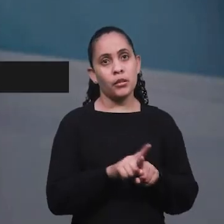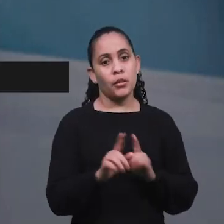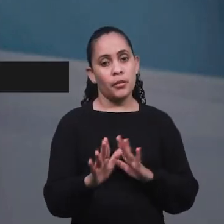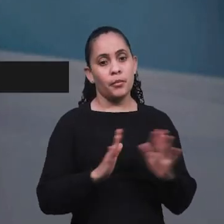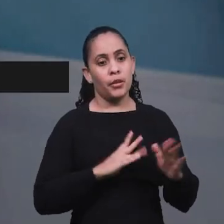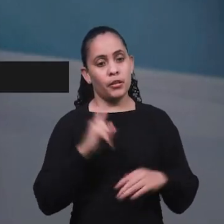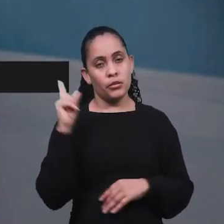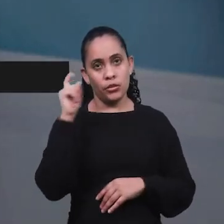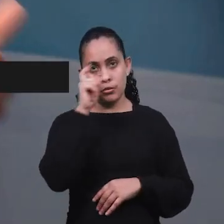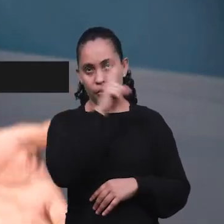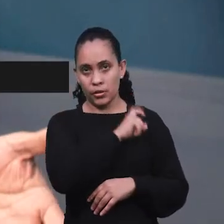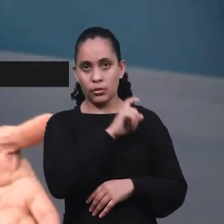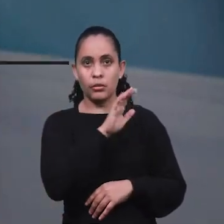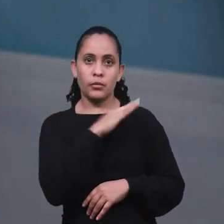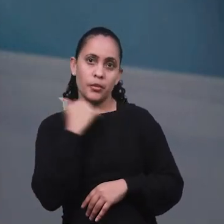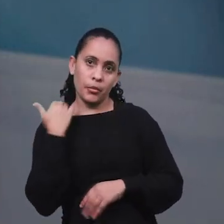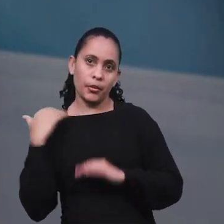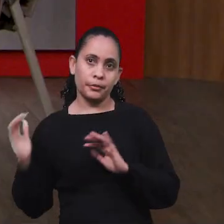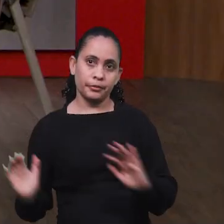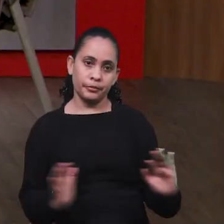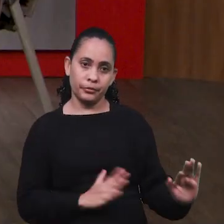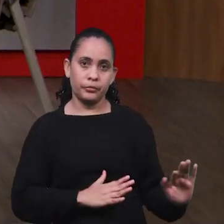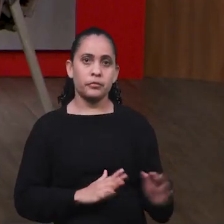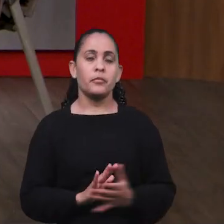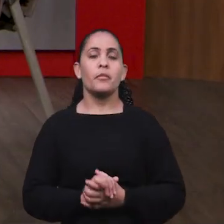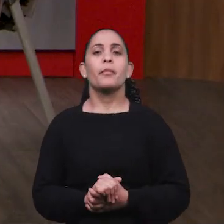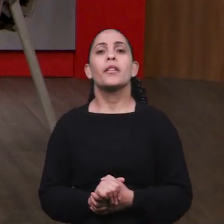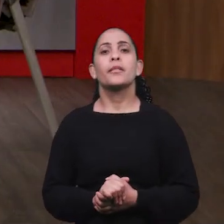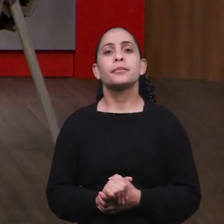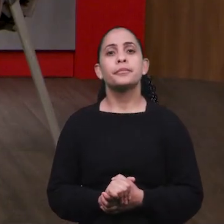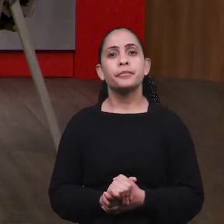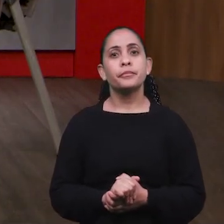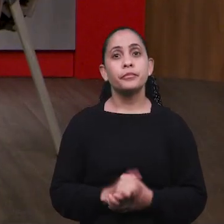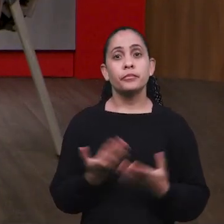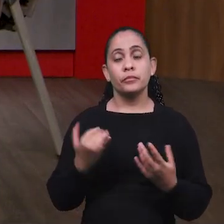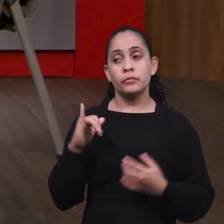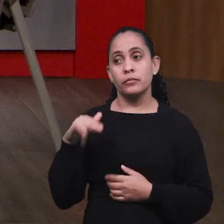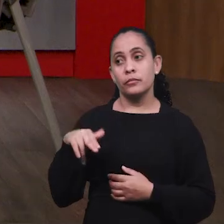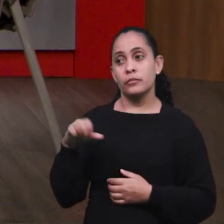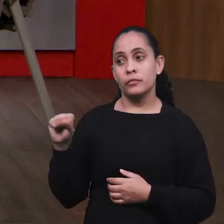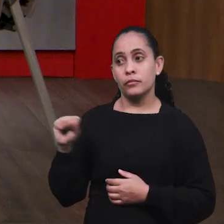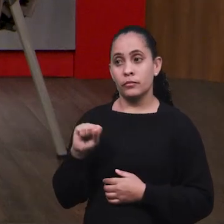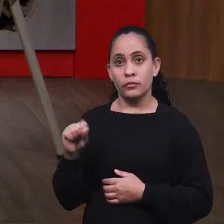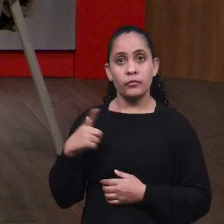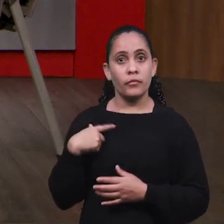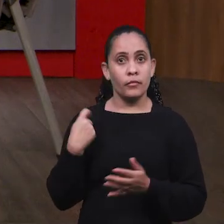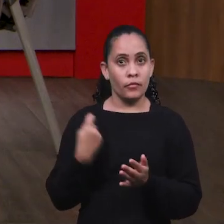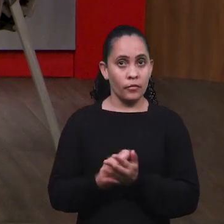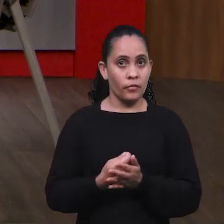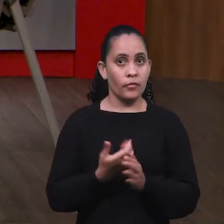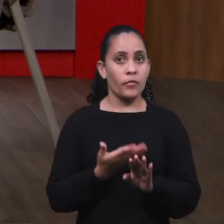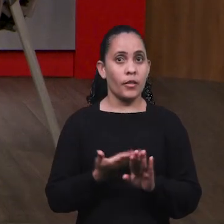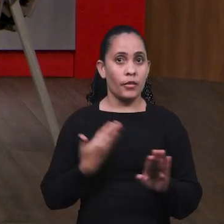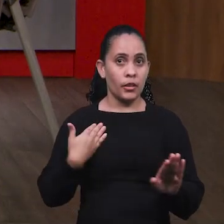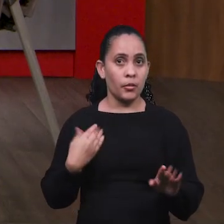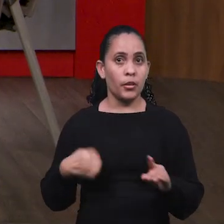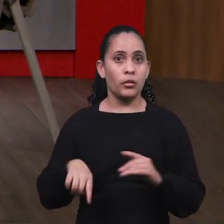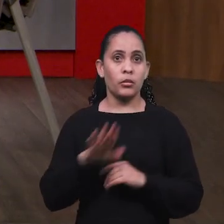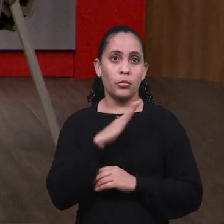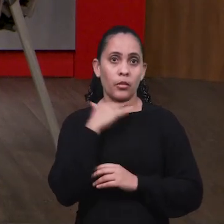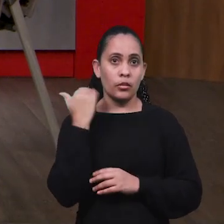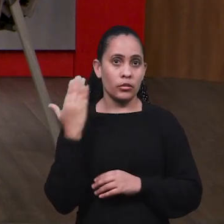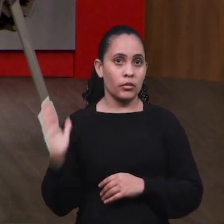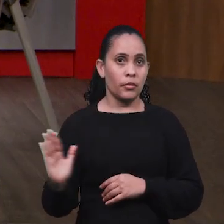não passe dificuldade no momento da sua falta. Perfeito. O INSS cobre essas situações de afastamento